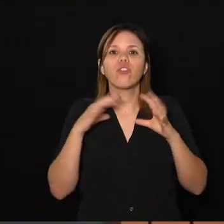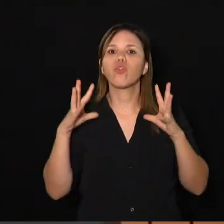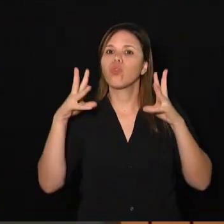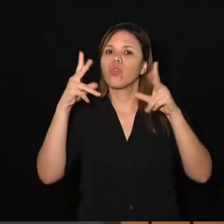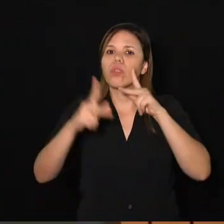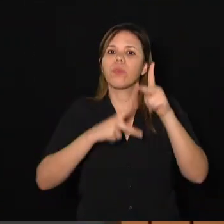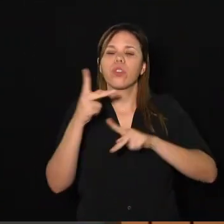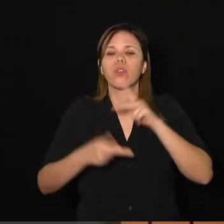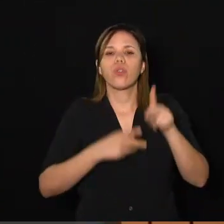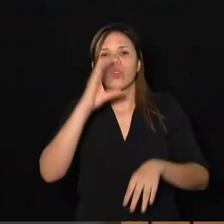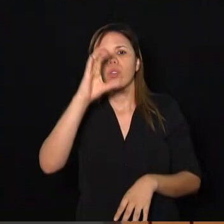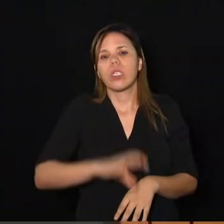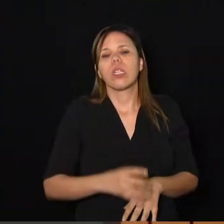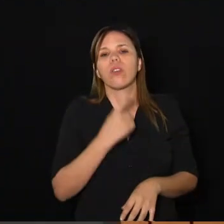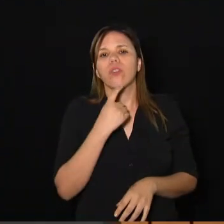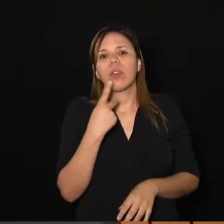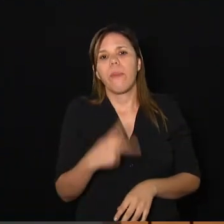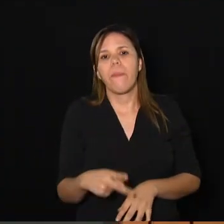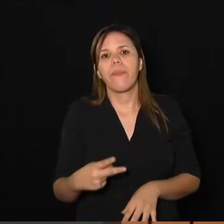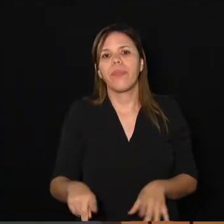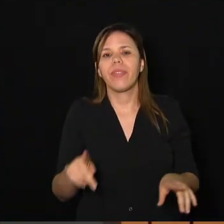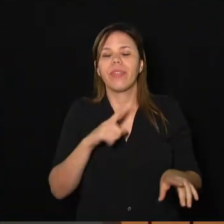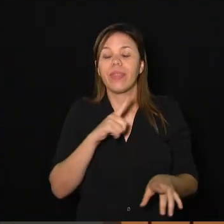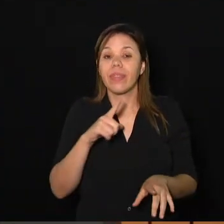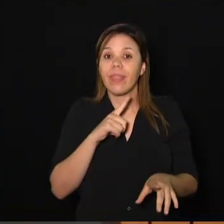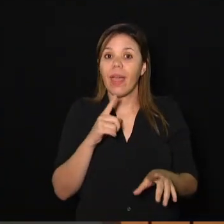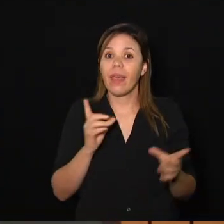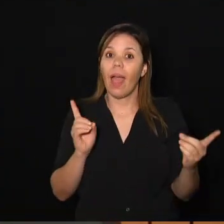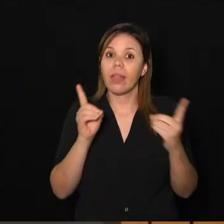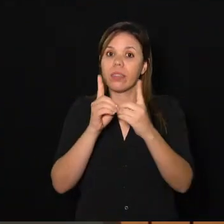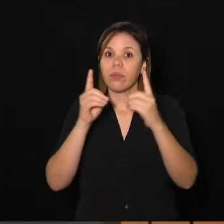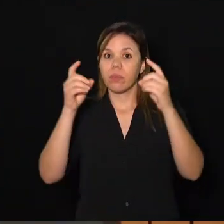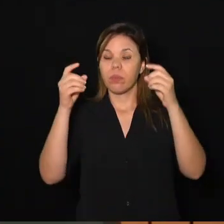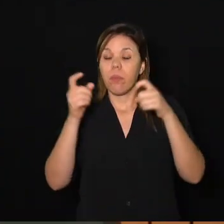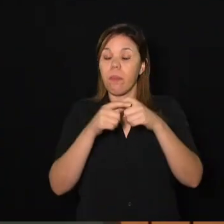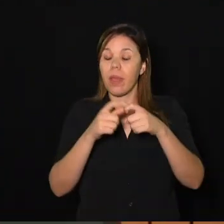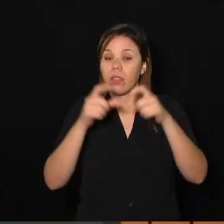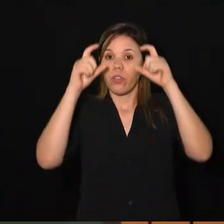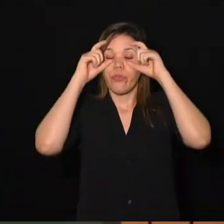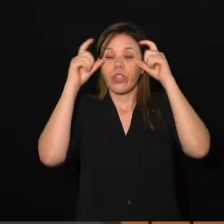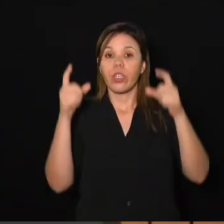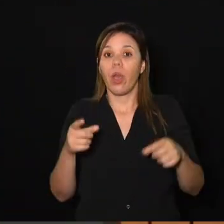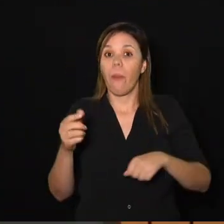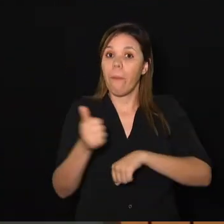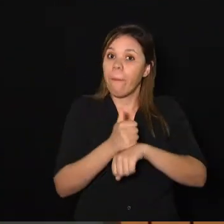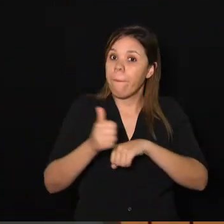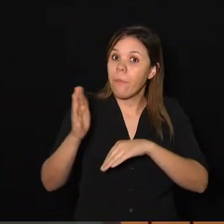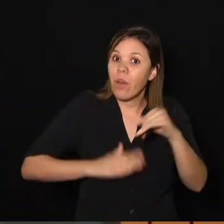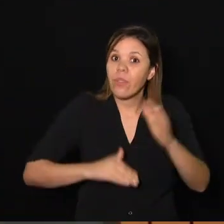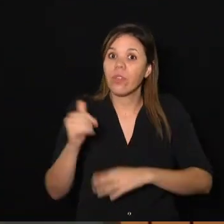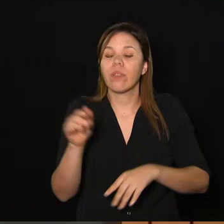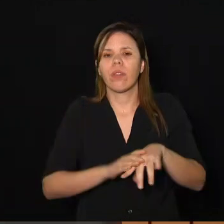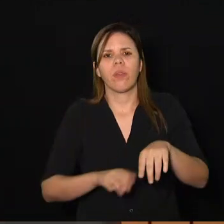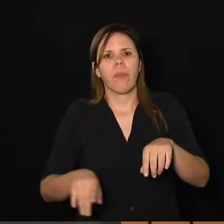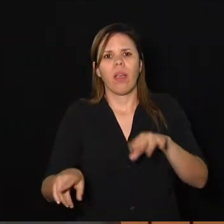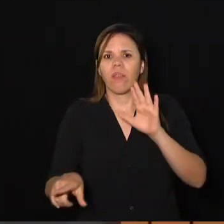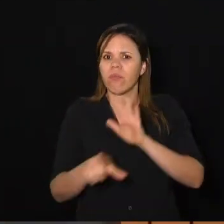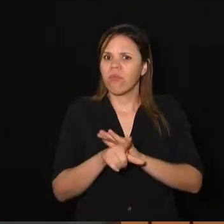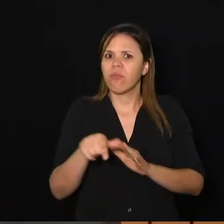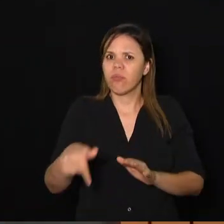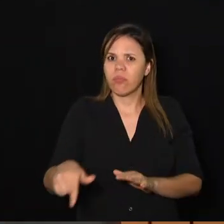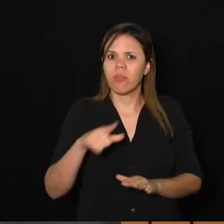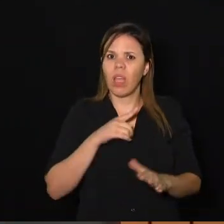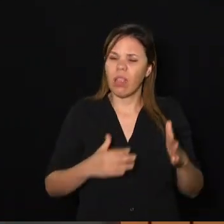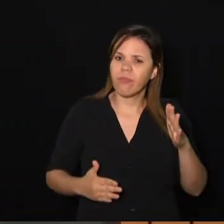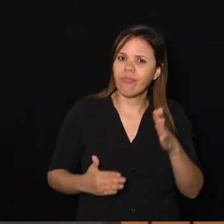tenham assistência com o oftalmologista que é a pessoa gabaritada para isso e da parte legal que a gente sabe que tem esse impasse